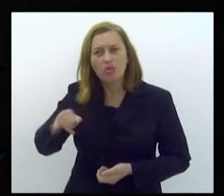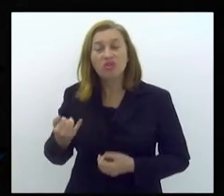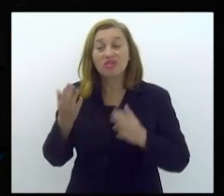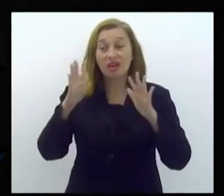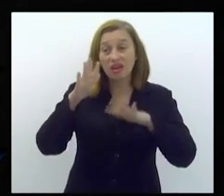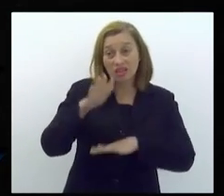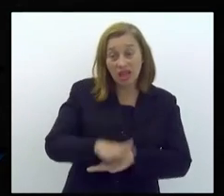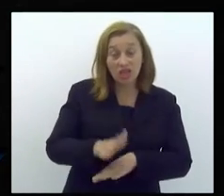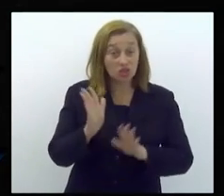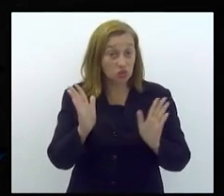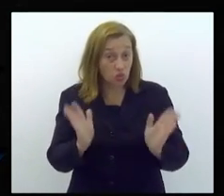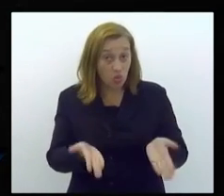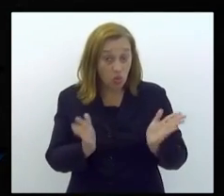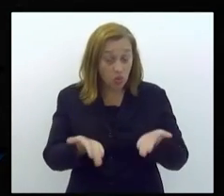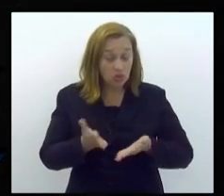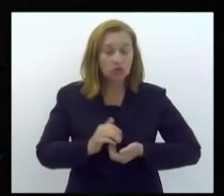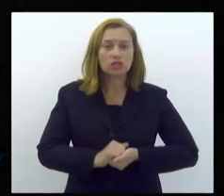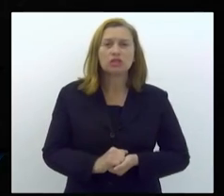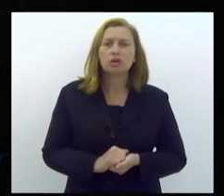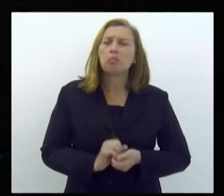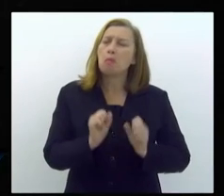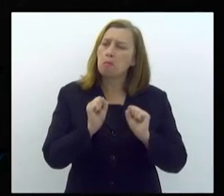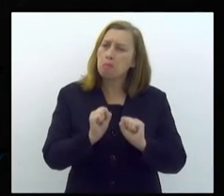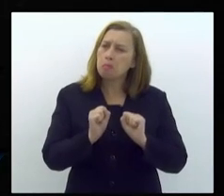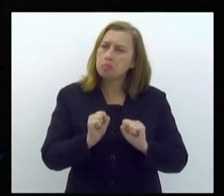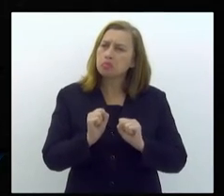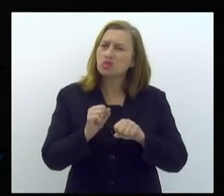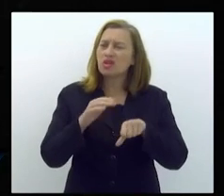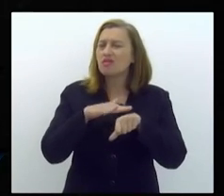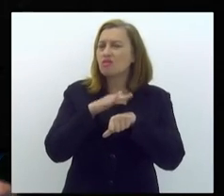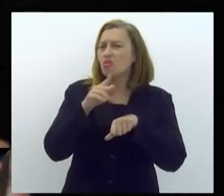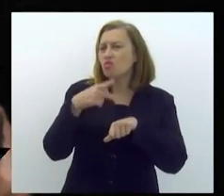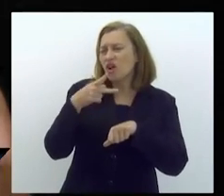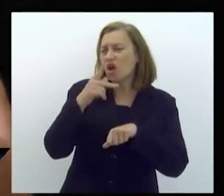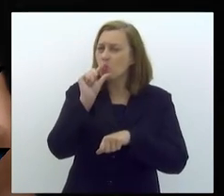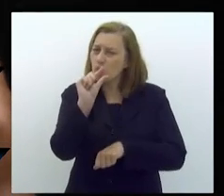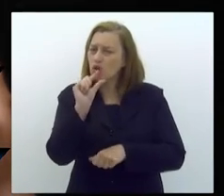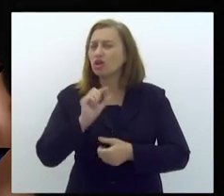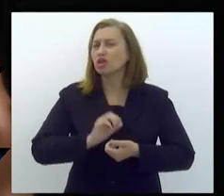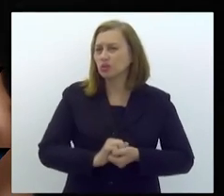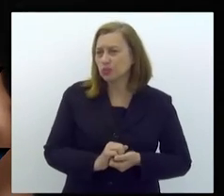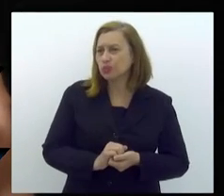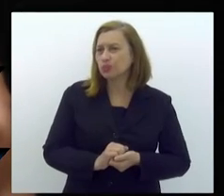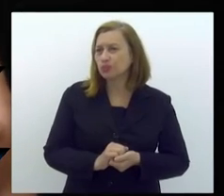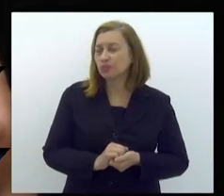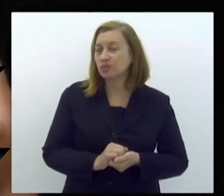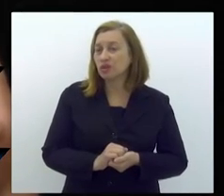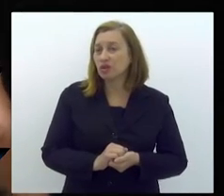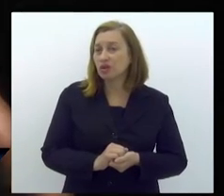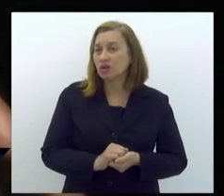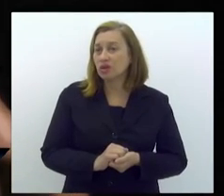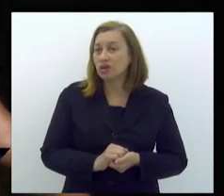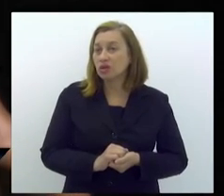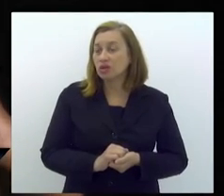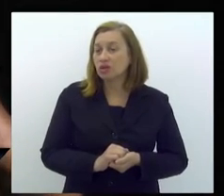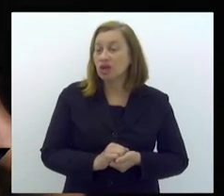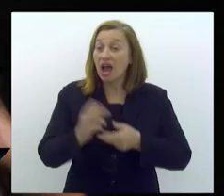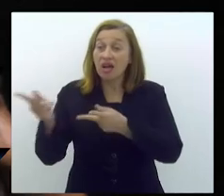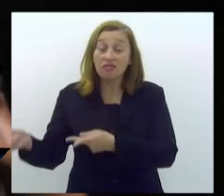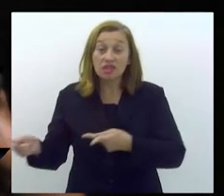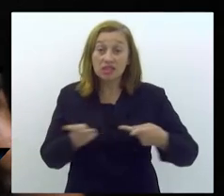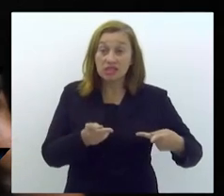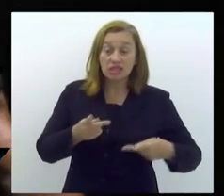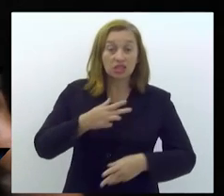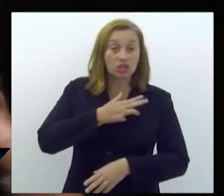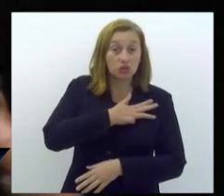de hoje para gente poder falar um pouquinho sobre a vinda do presidente Lula